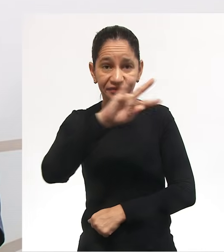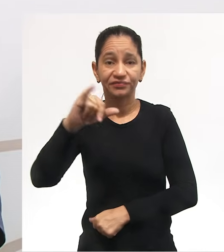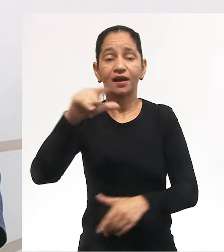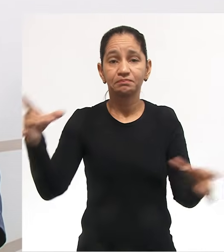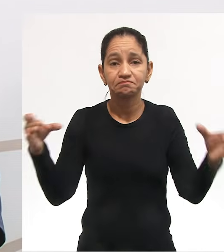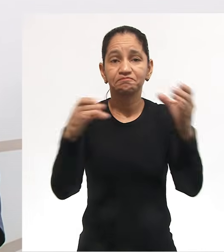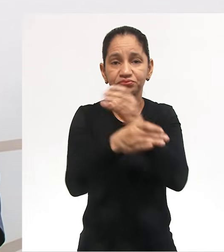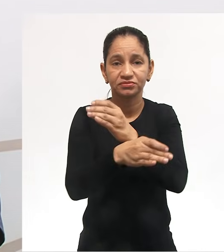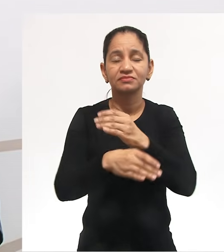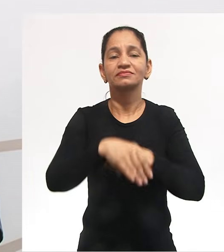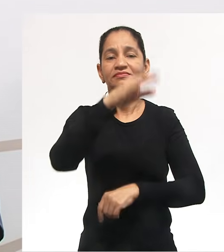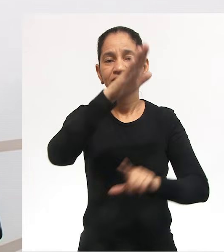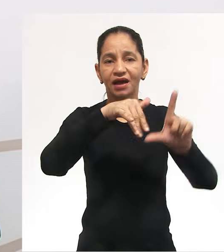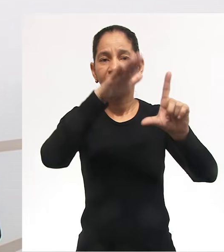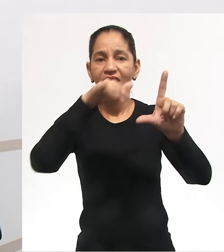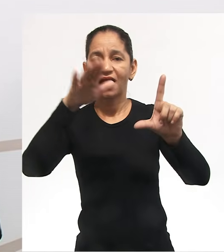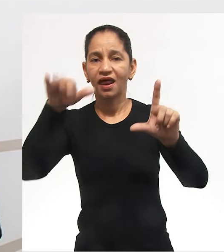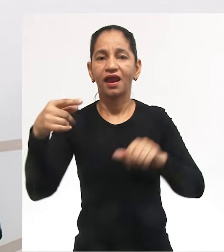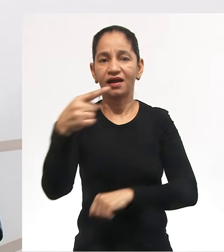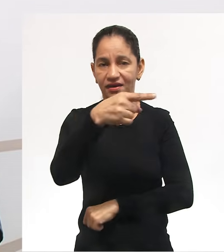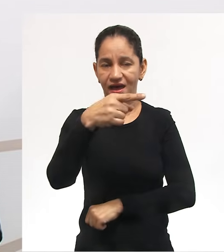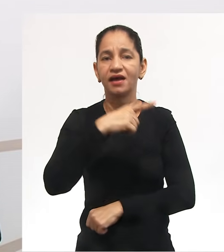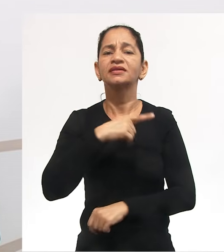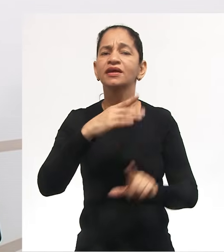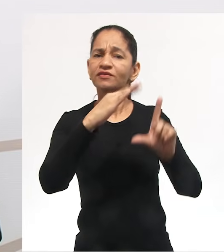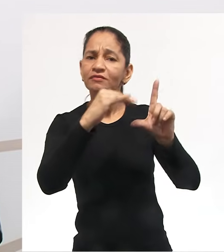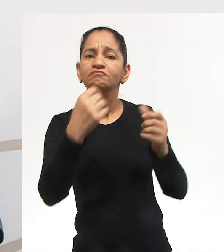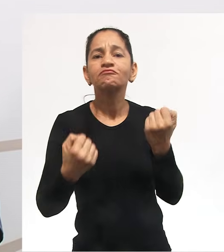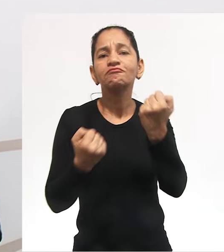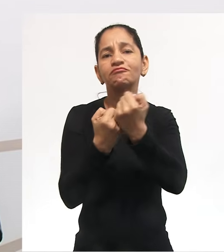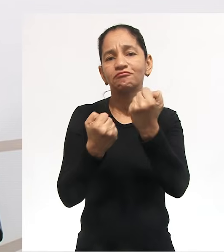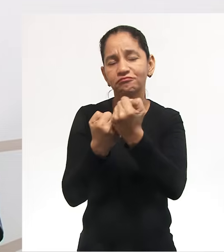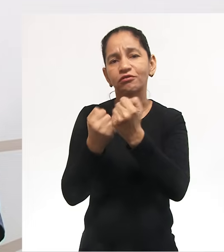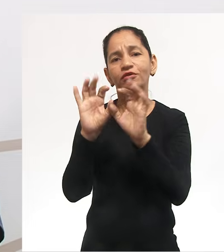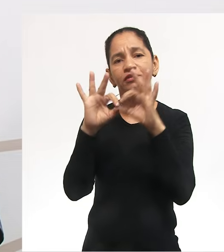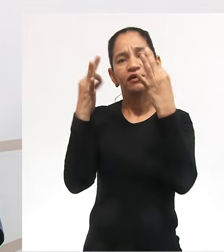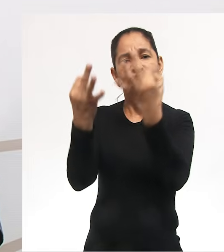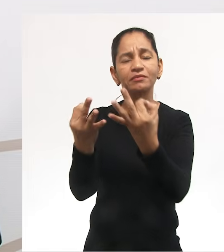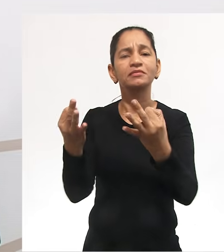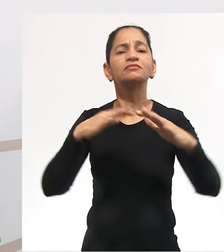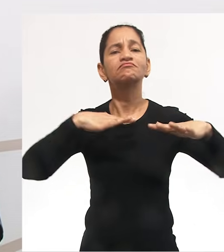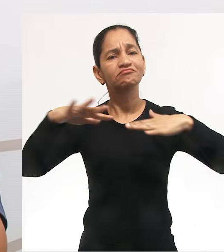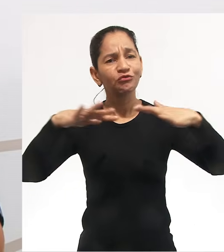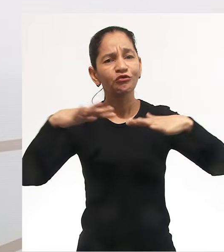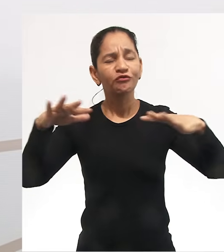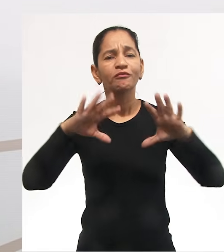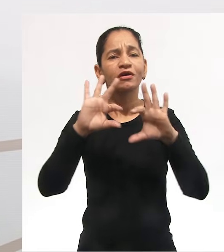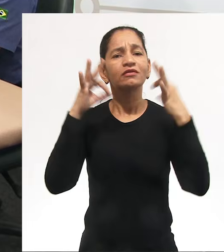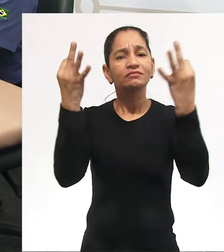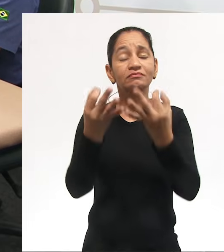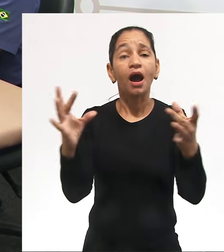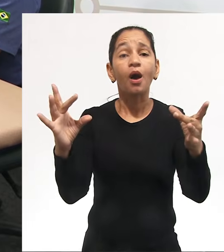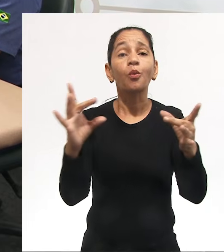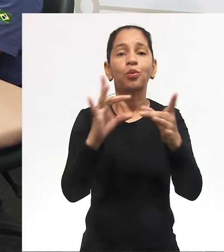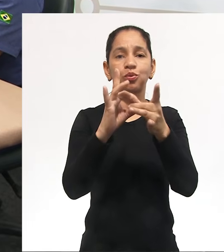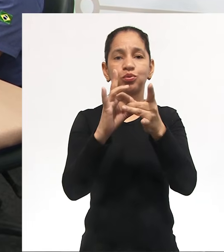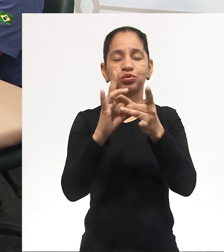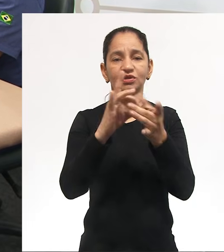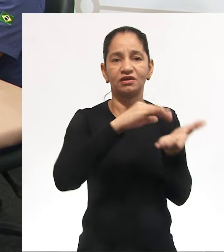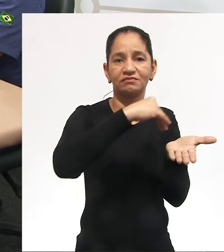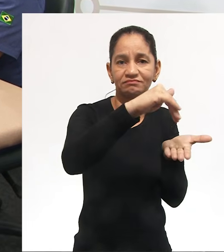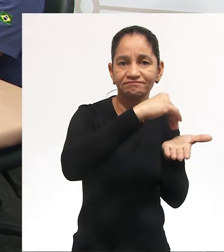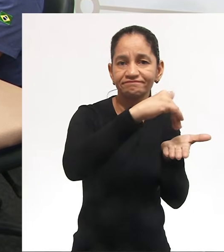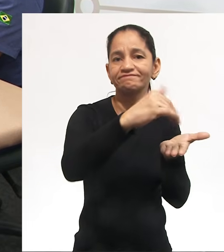esse quadro", entendeu? Que ele Hum, começou, ele vai terminar e, tipo, teve o apoio dos pais, que lindo esse eh, envolvimento.